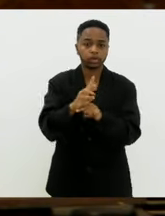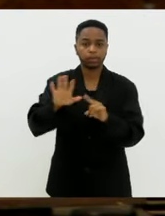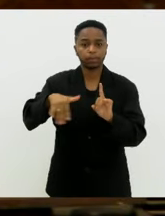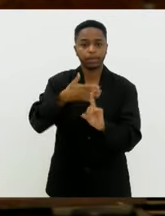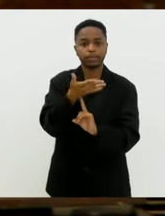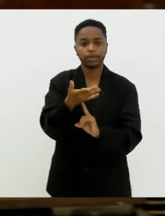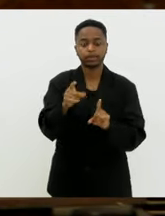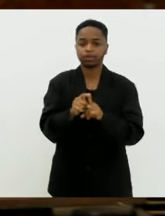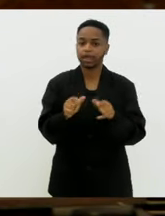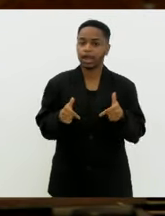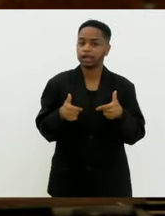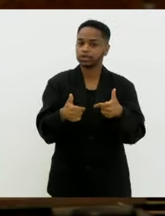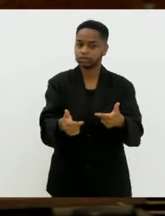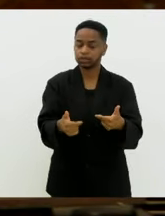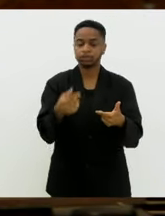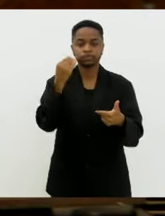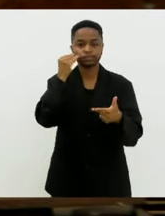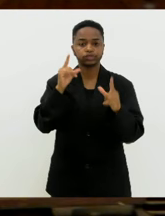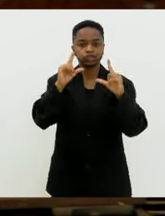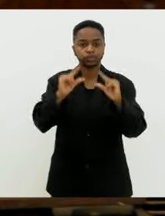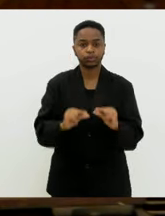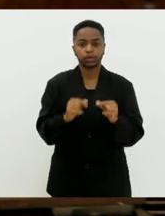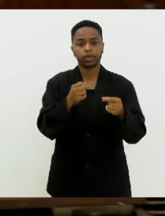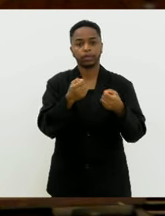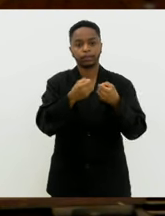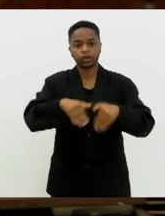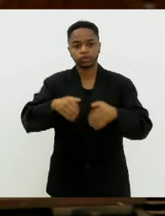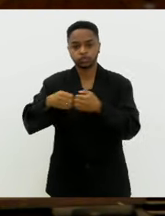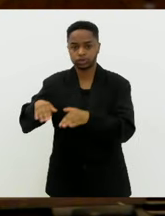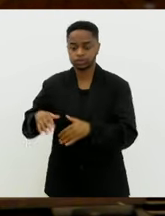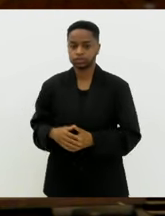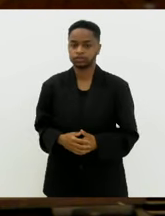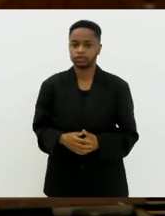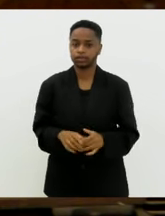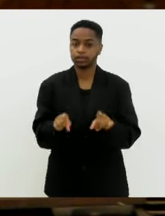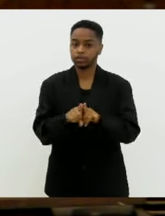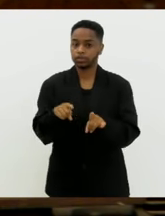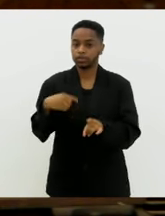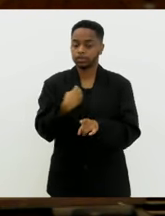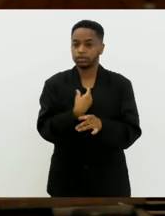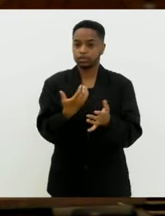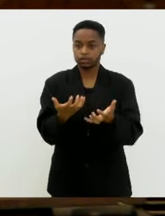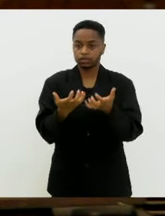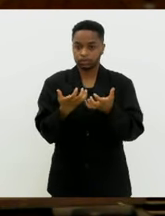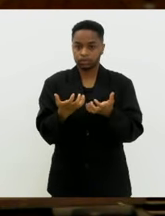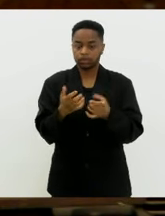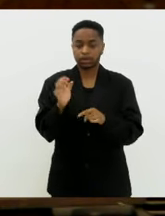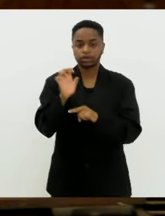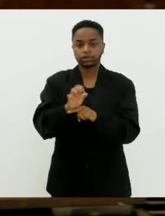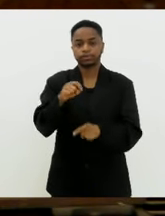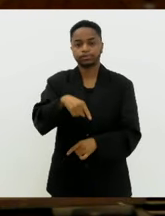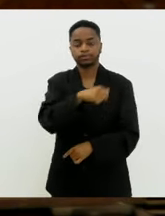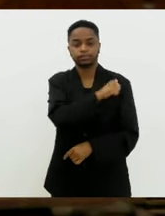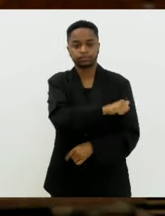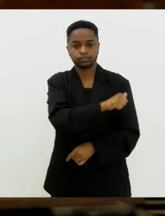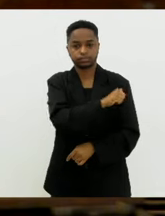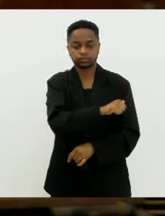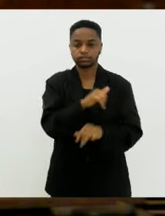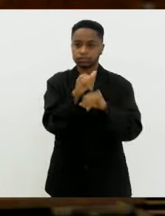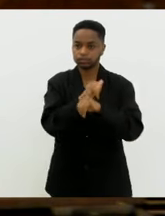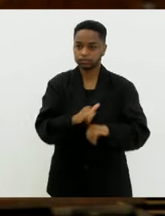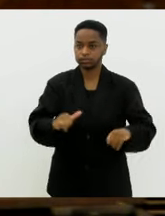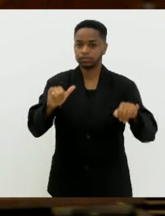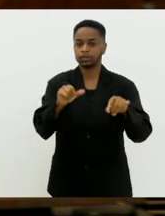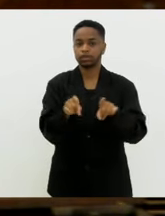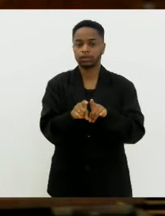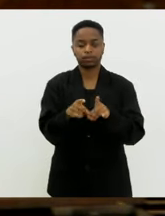de mitigação dos impactos. A gente quer que o Estado do Rio de Janeiro declare e